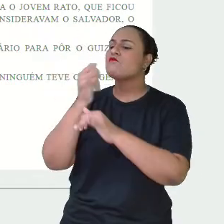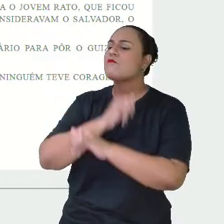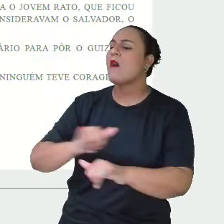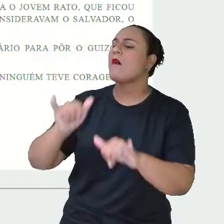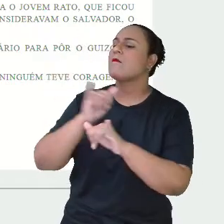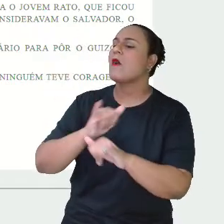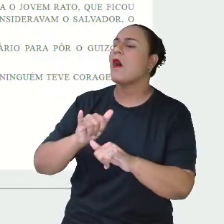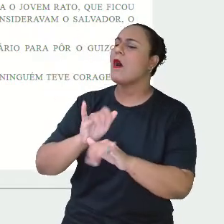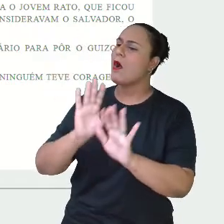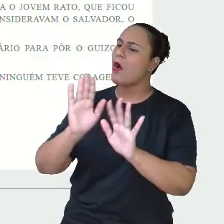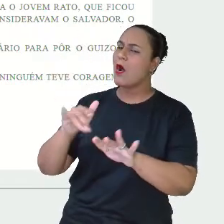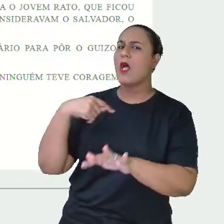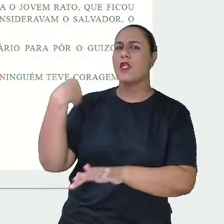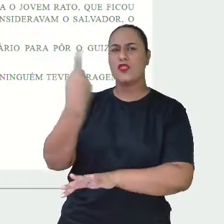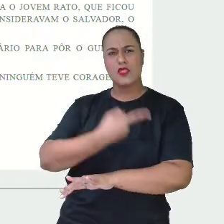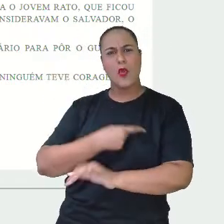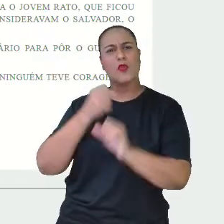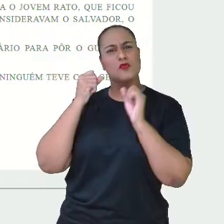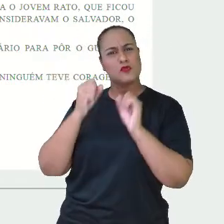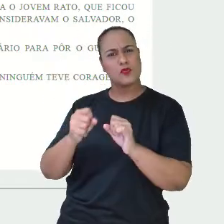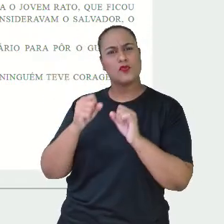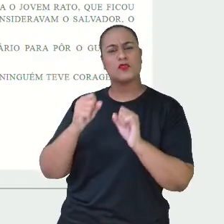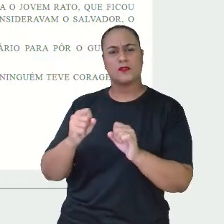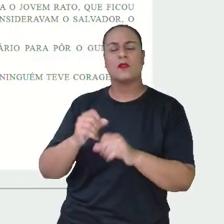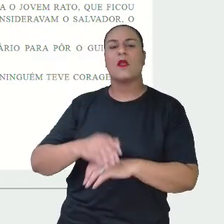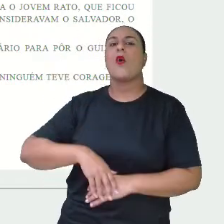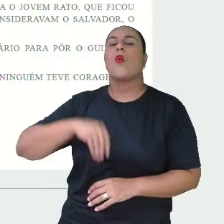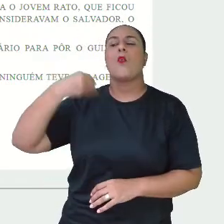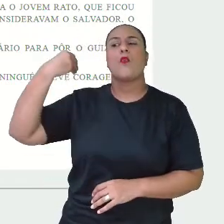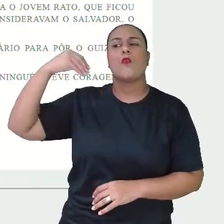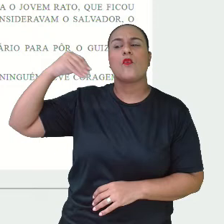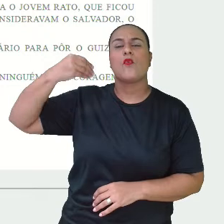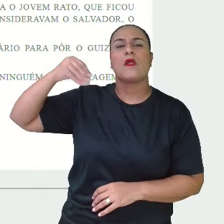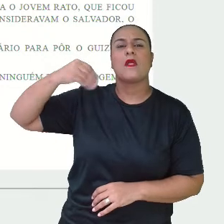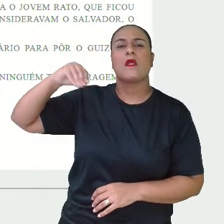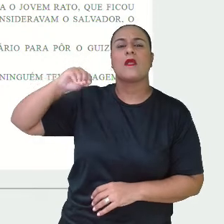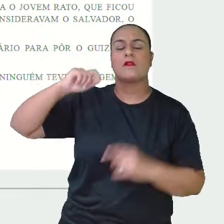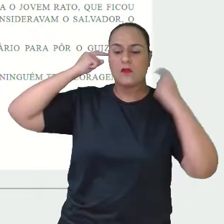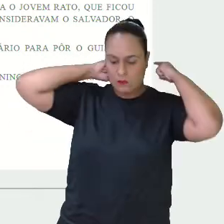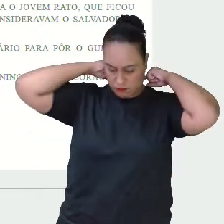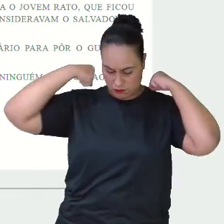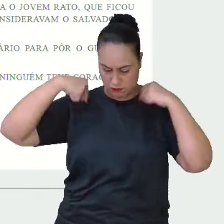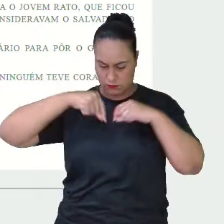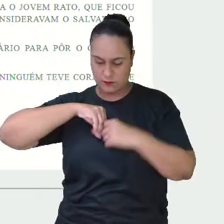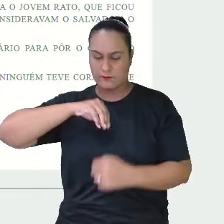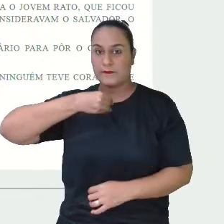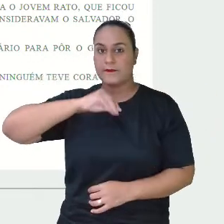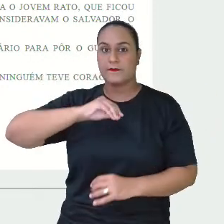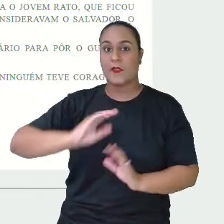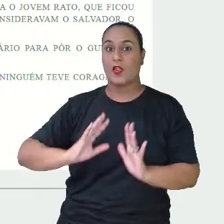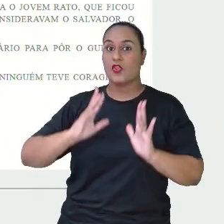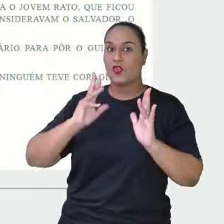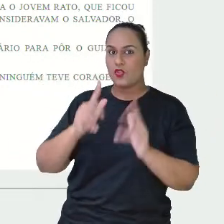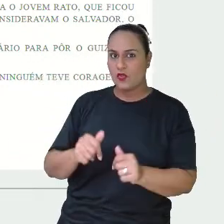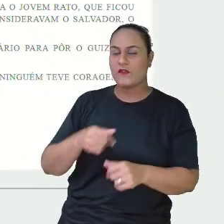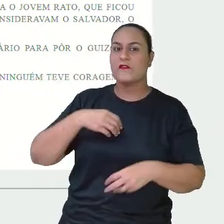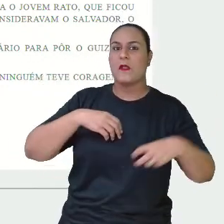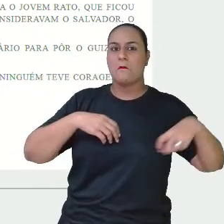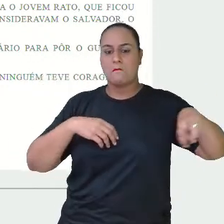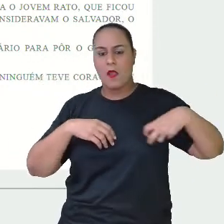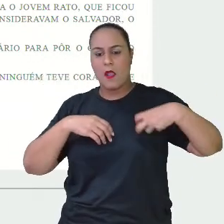Nós podíamos colocar um guiso no pescoço do gato. Assim, toda vez que ele